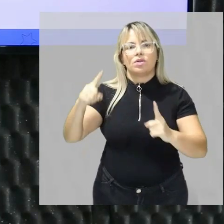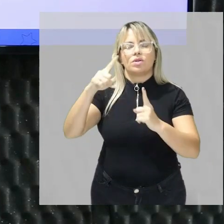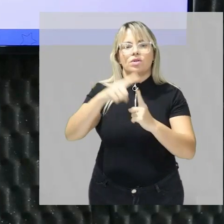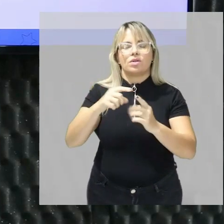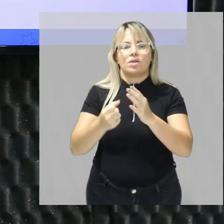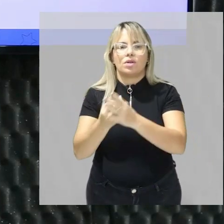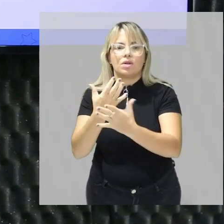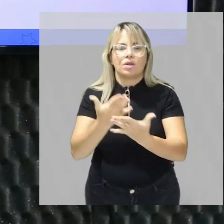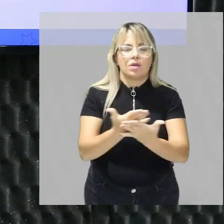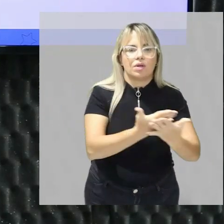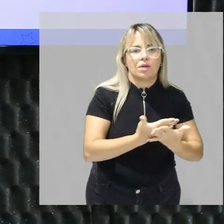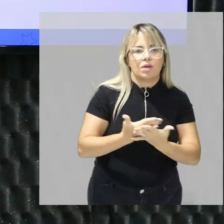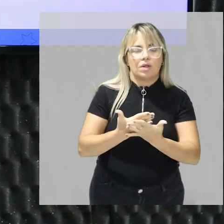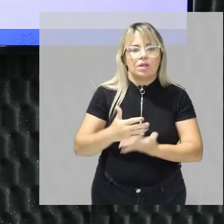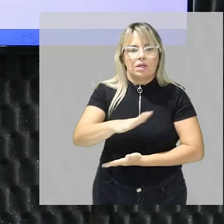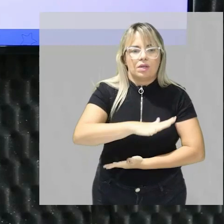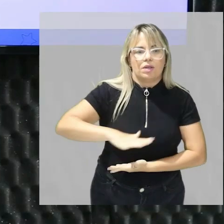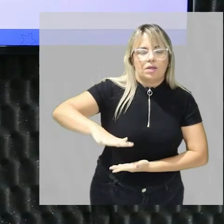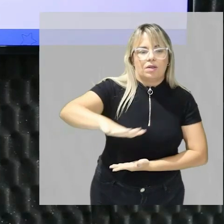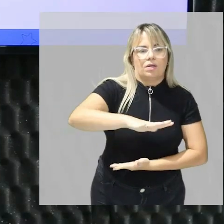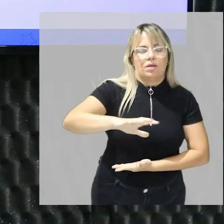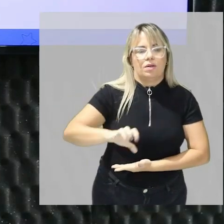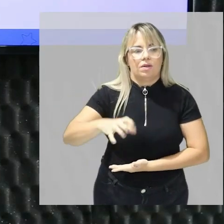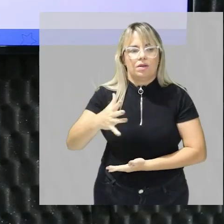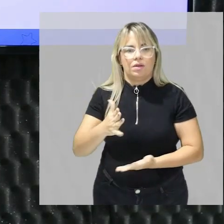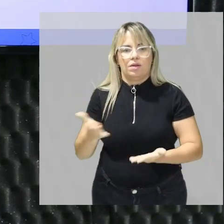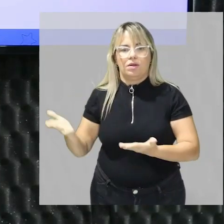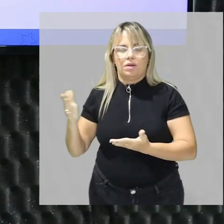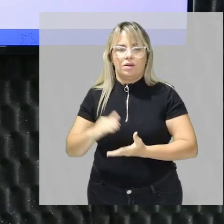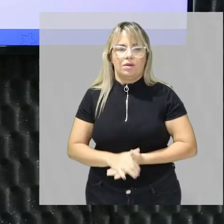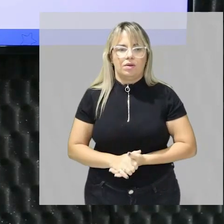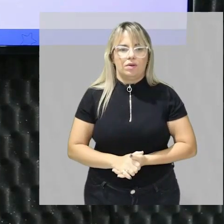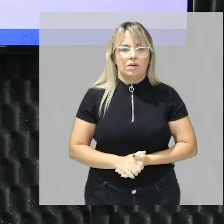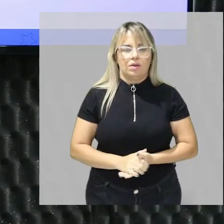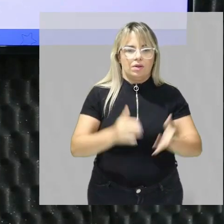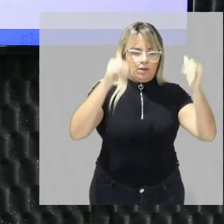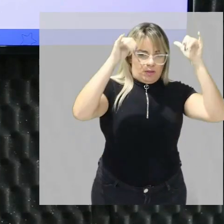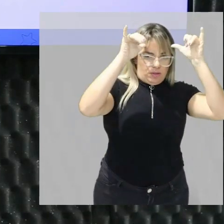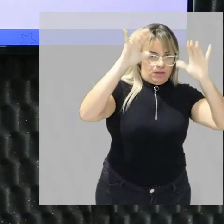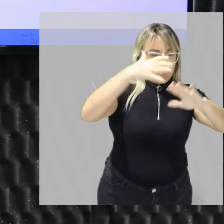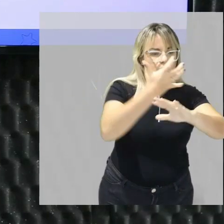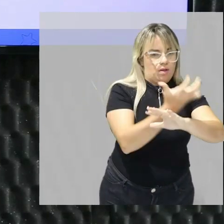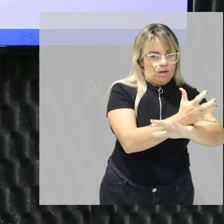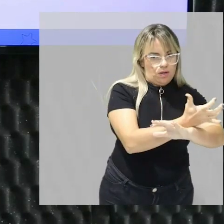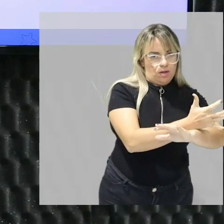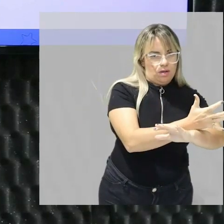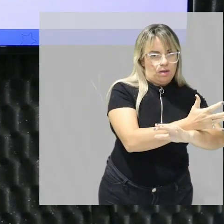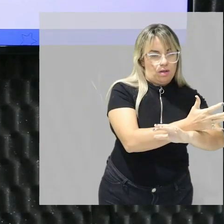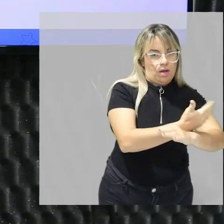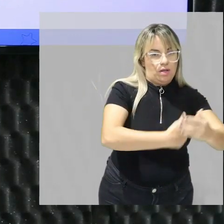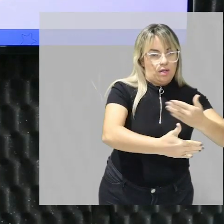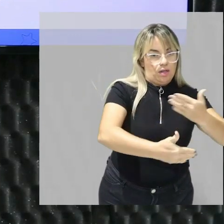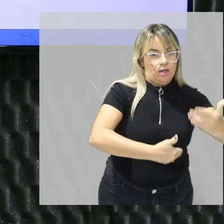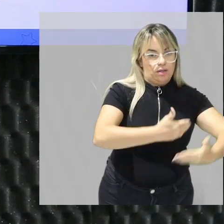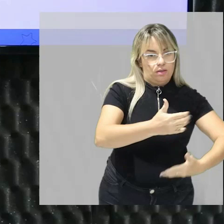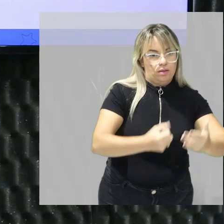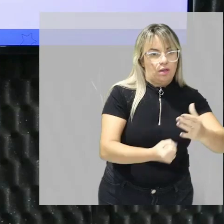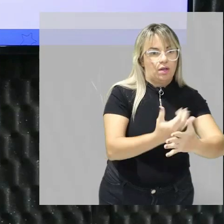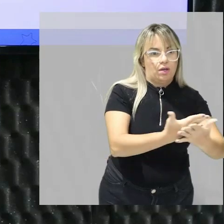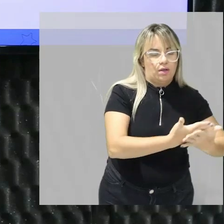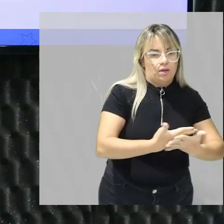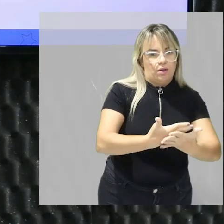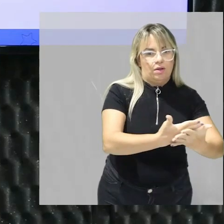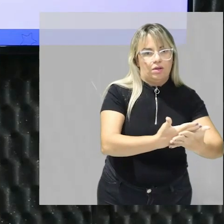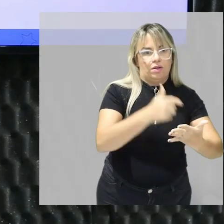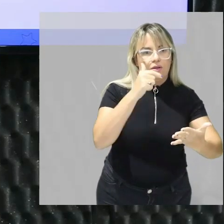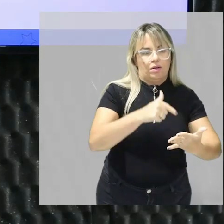ecológica que acontece, né? Entre quem? Entre os búfalos e as plantas, tá? Então,